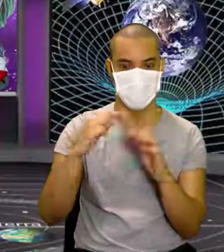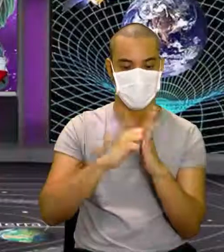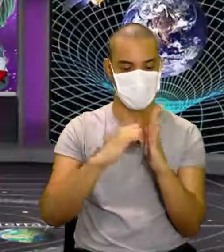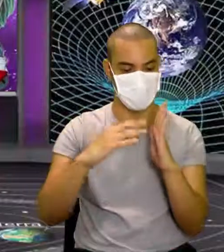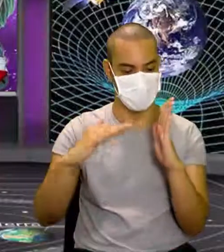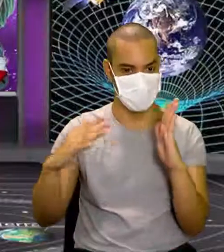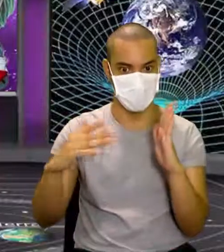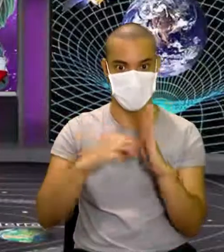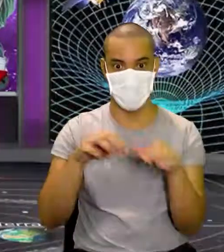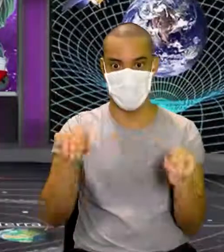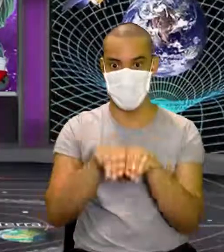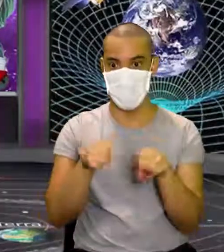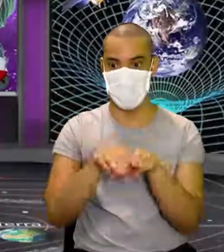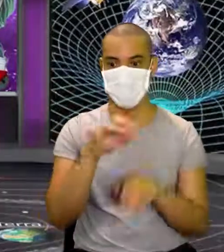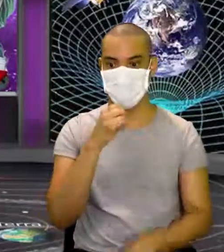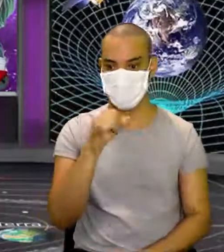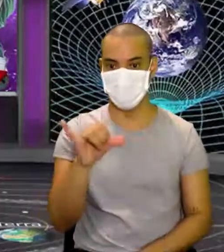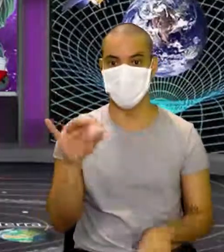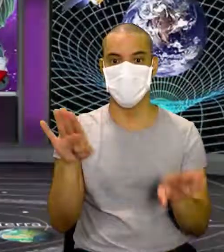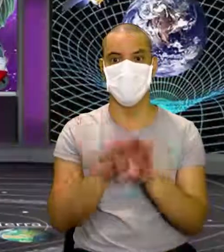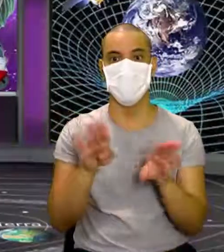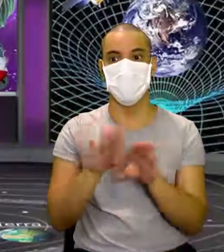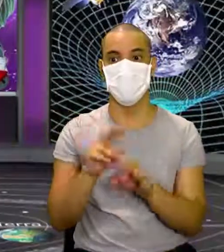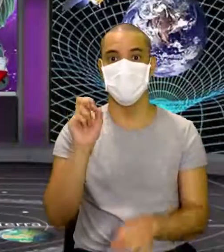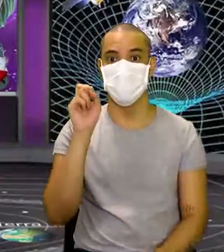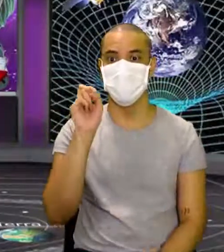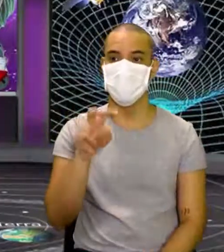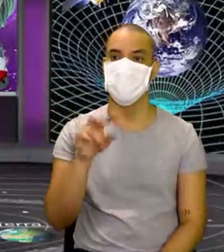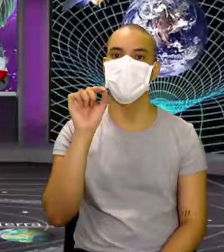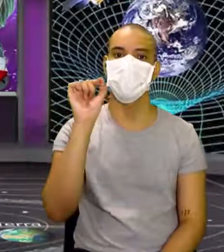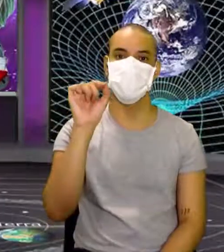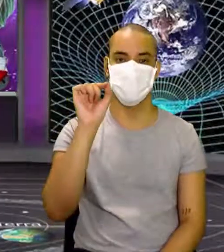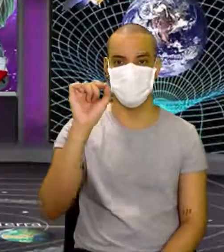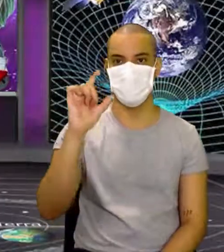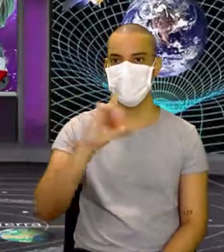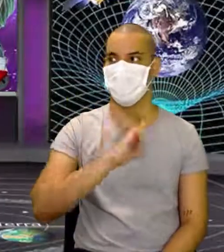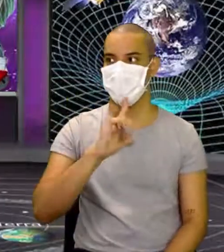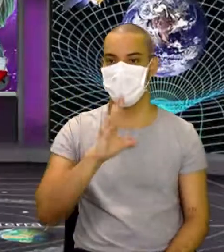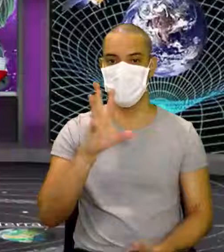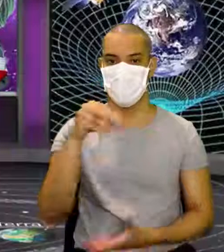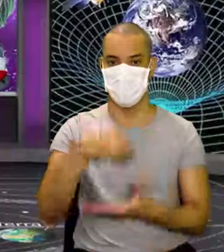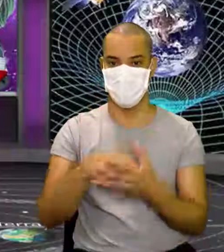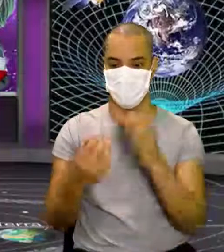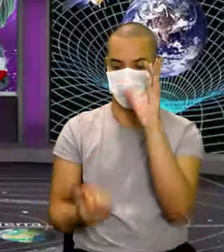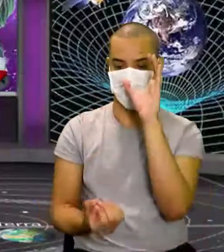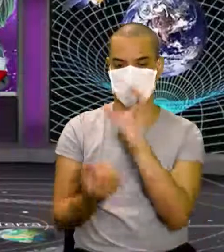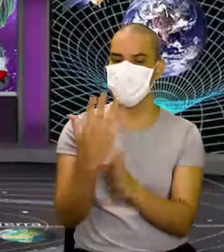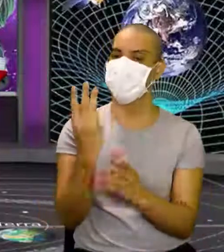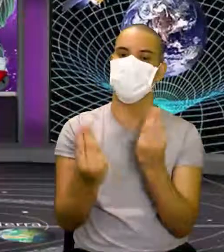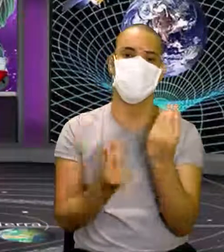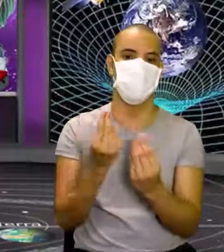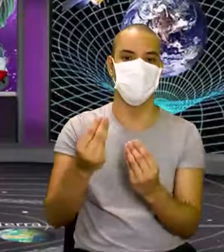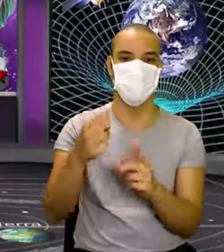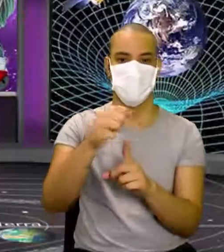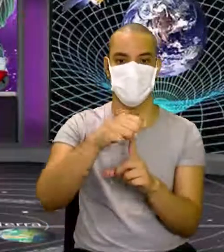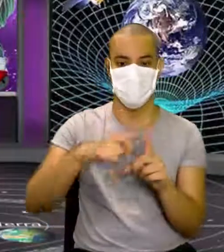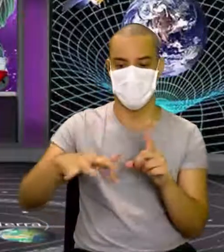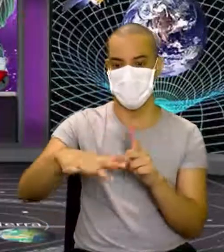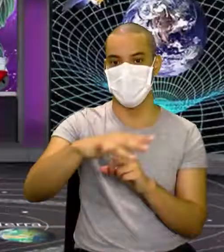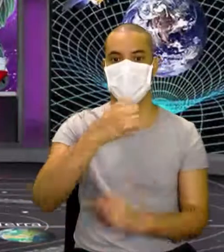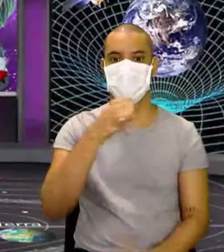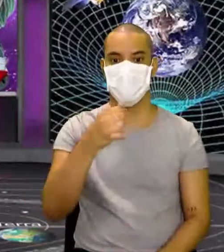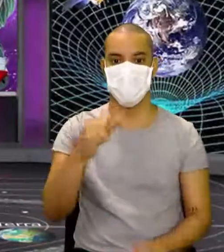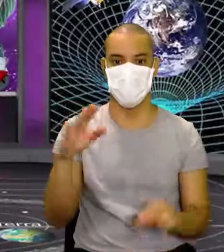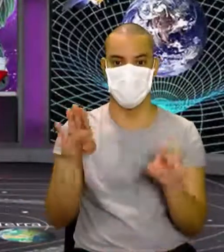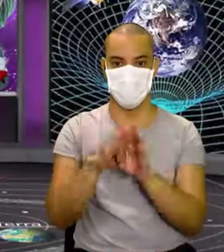eletromagnéticas e nós vimos que as ondas eletromagnéticas, elas são geradas de campos elétricos